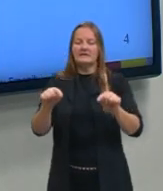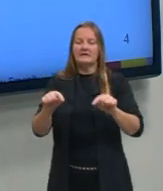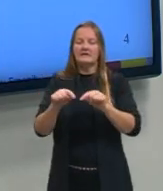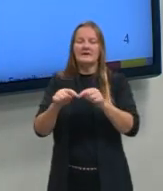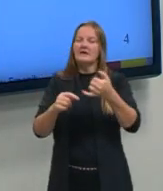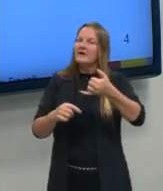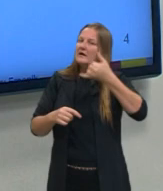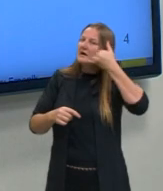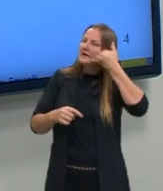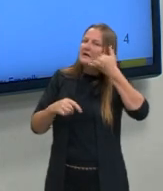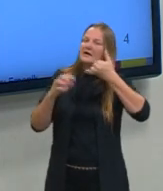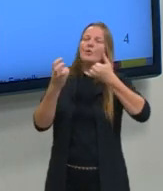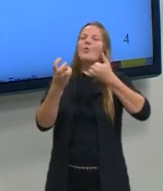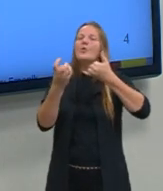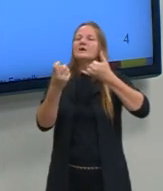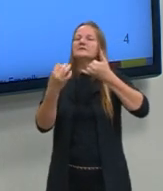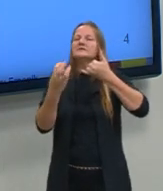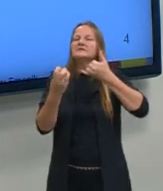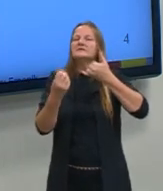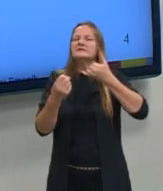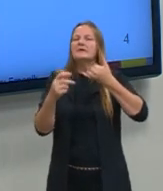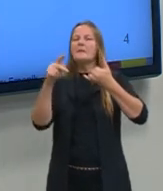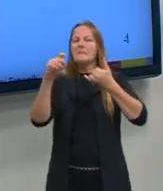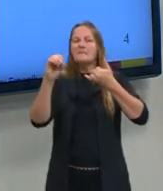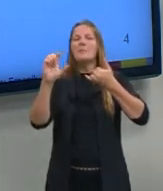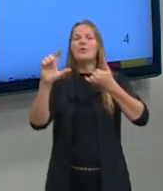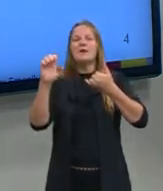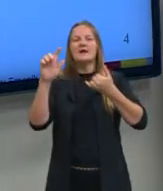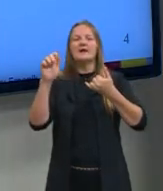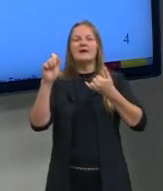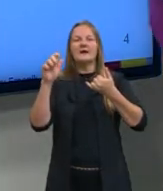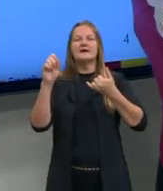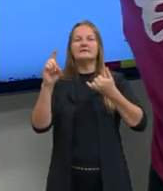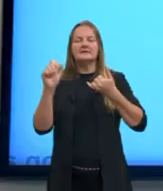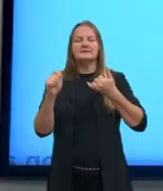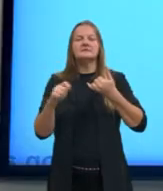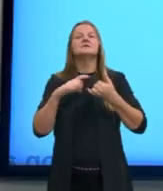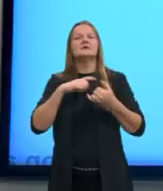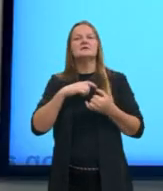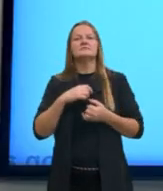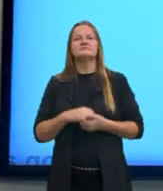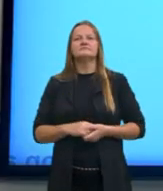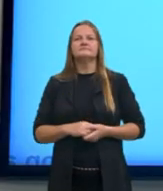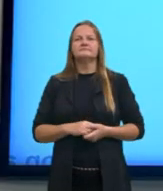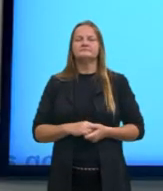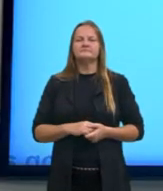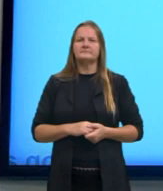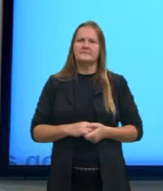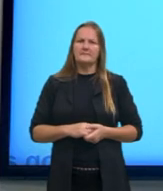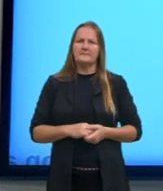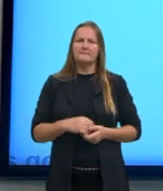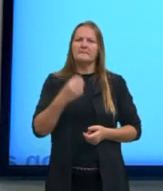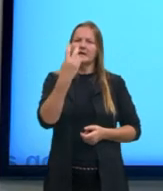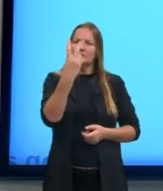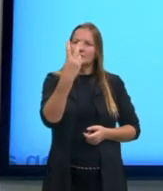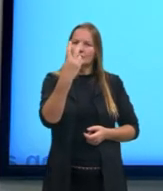polegadas mas a gente é utiliza ainda polegada hoje porque ele é esse valor específico aqui